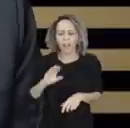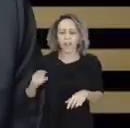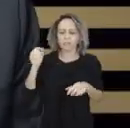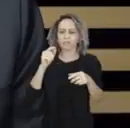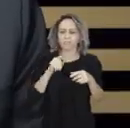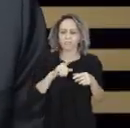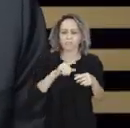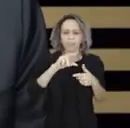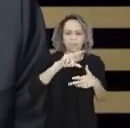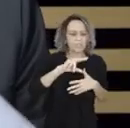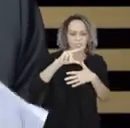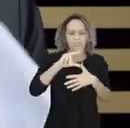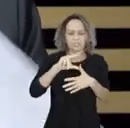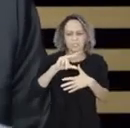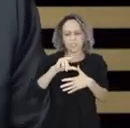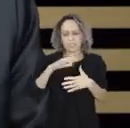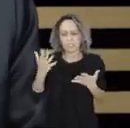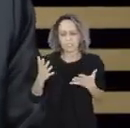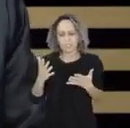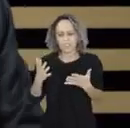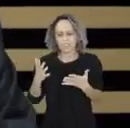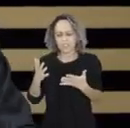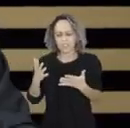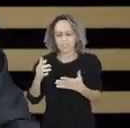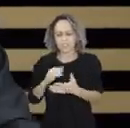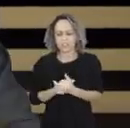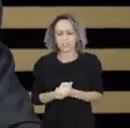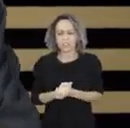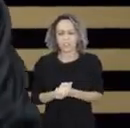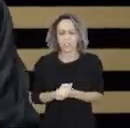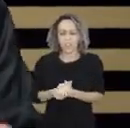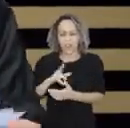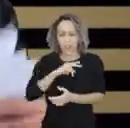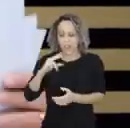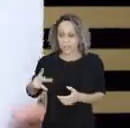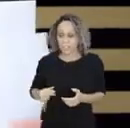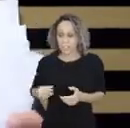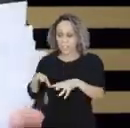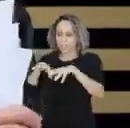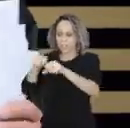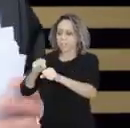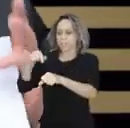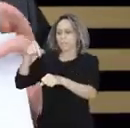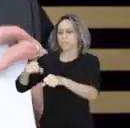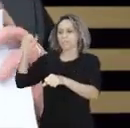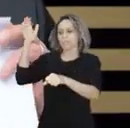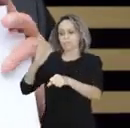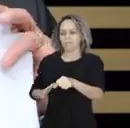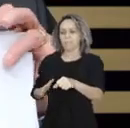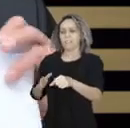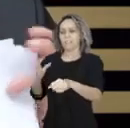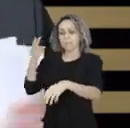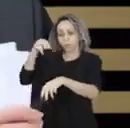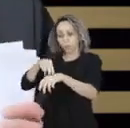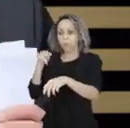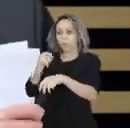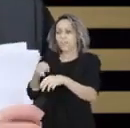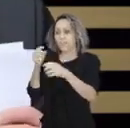Ela está tomando conta do Brasil. Tem mais coisa aqui, Josué, que eu achei muito grave isso.